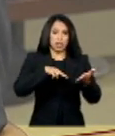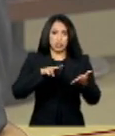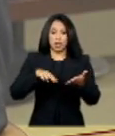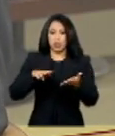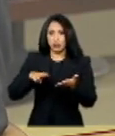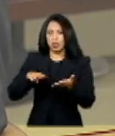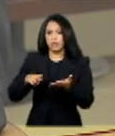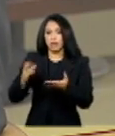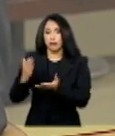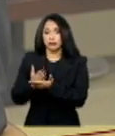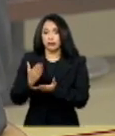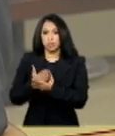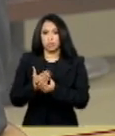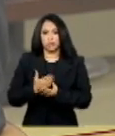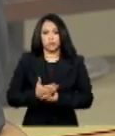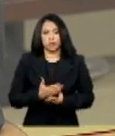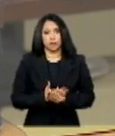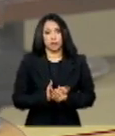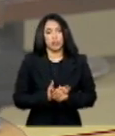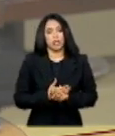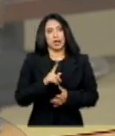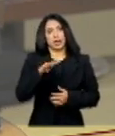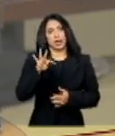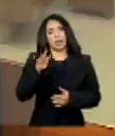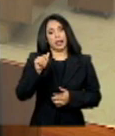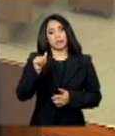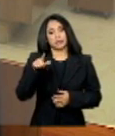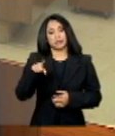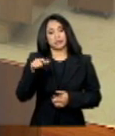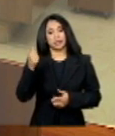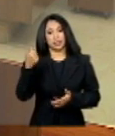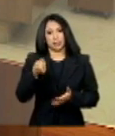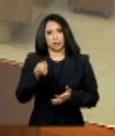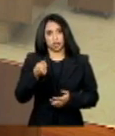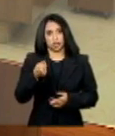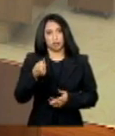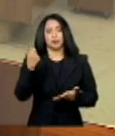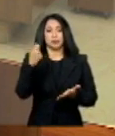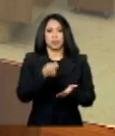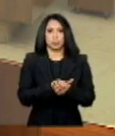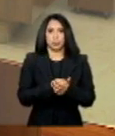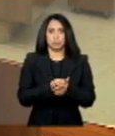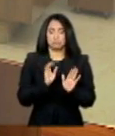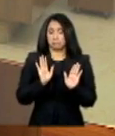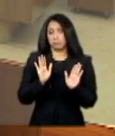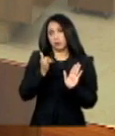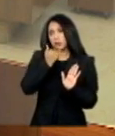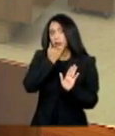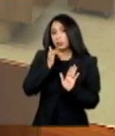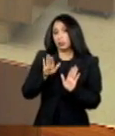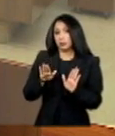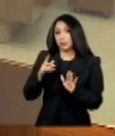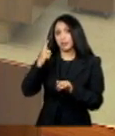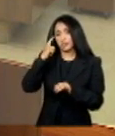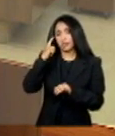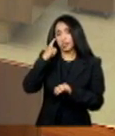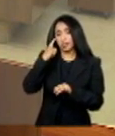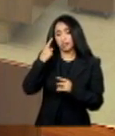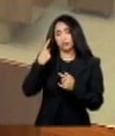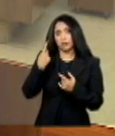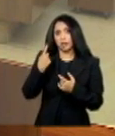peças que a discussão é a taxa e religação bom de qualquer maneira ainda que seja assim em itália um confesso que como